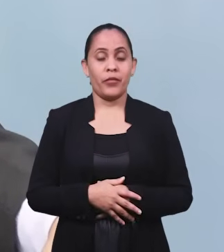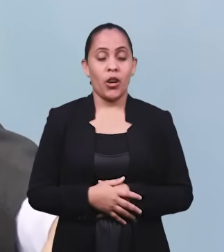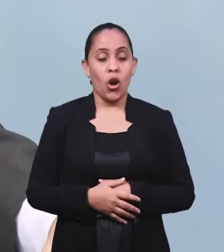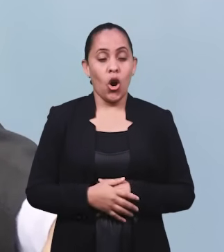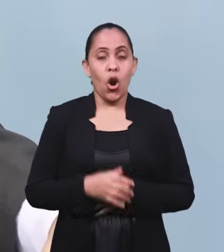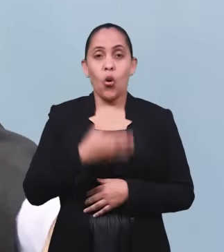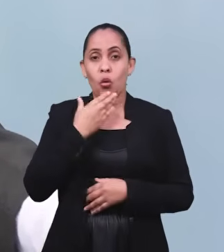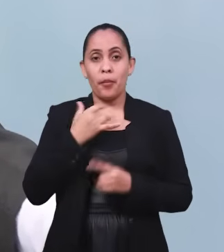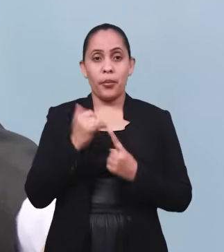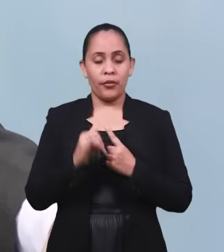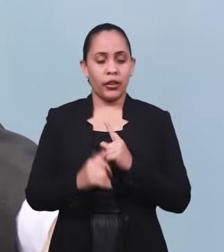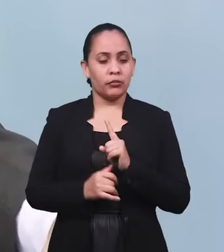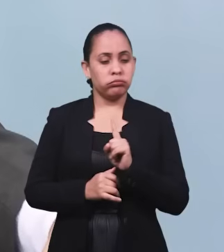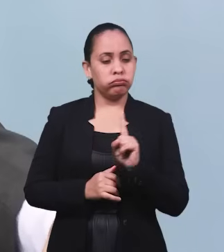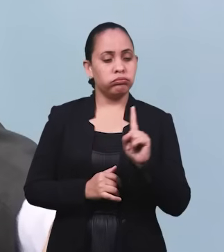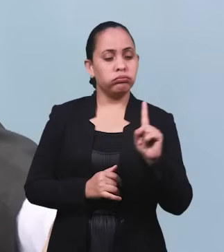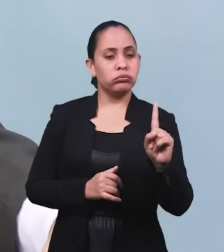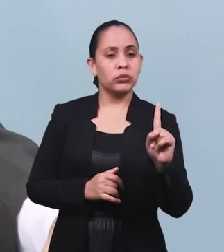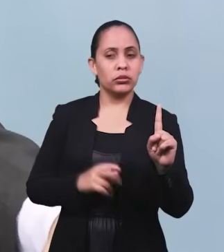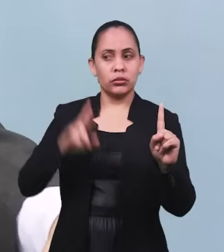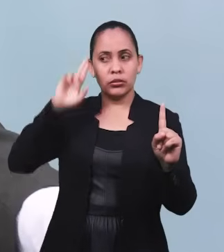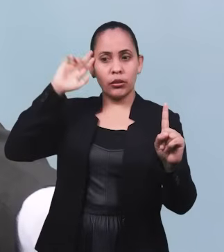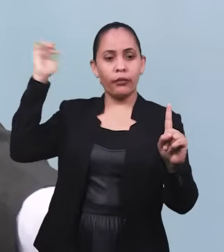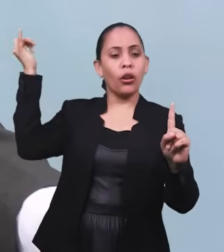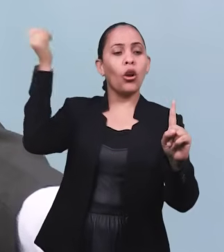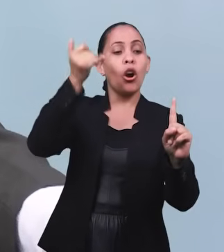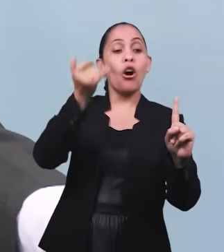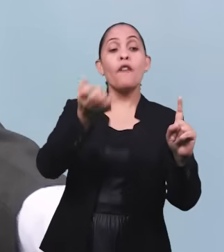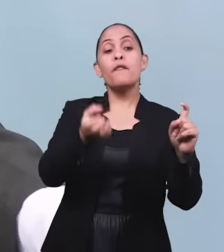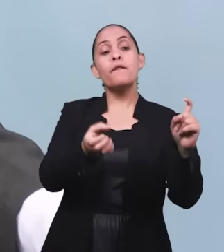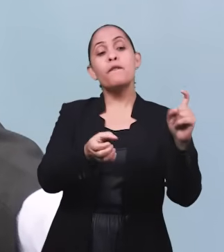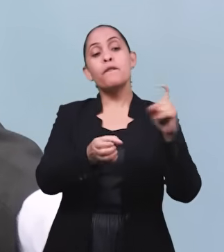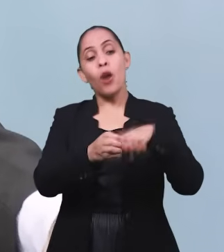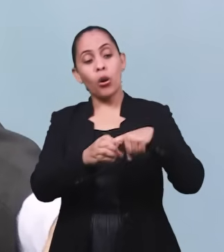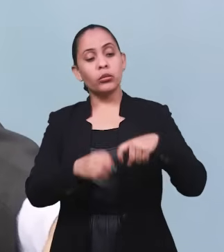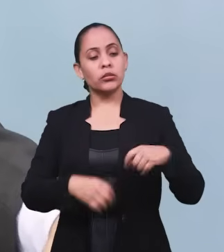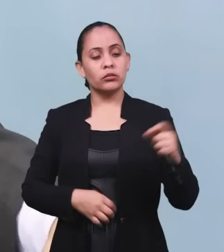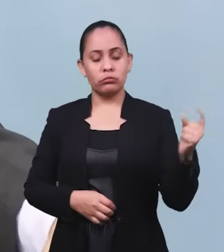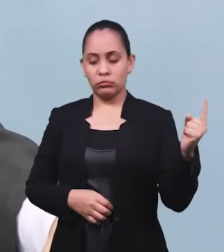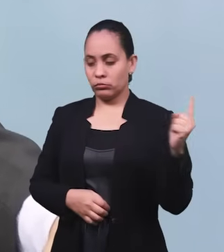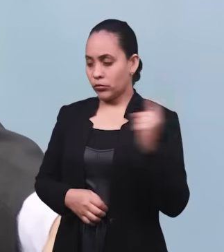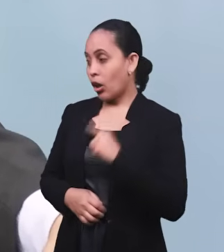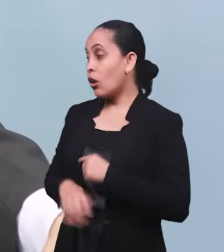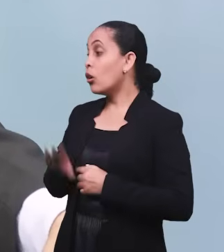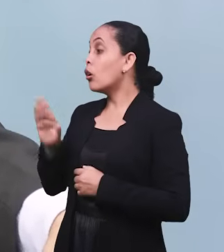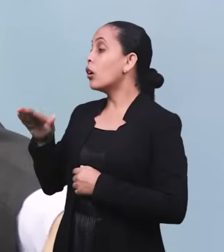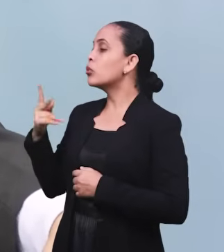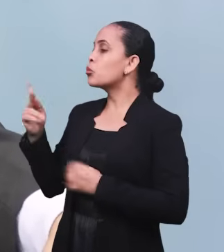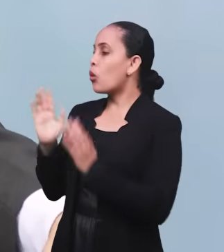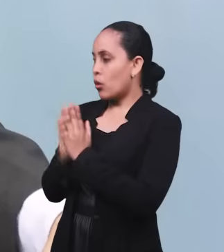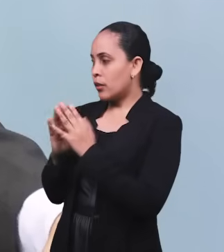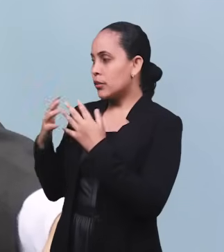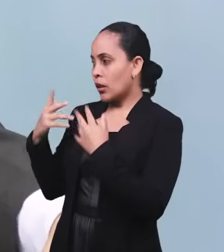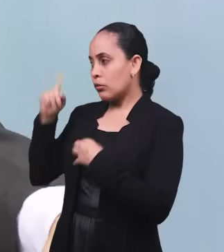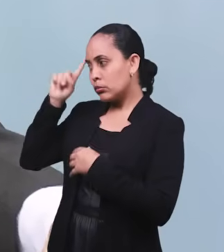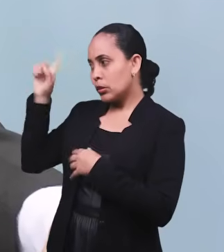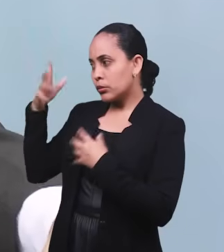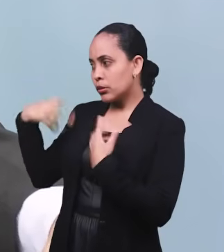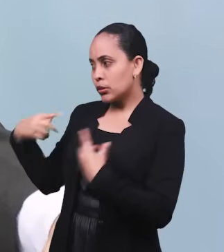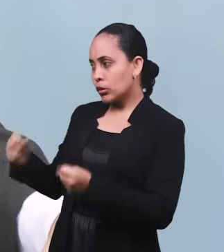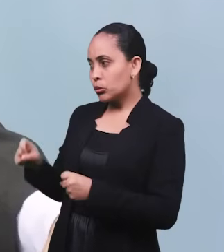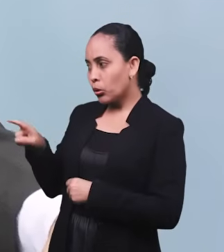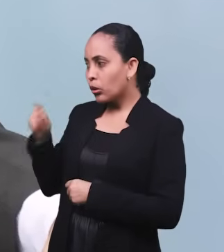ainda, Deus mandou o profeta voltar lá e falar com Ezequias: ouvi a tua oração e vi as tuas